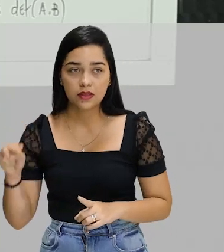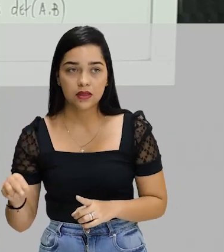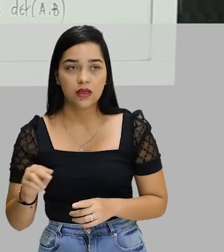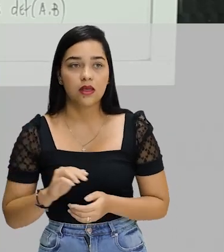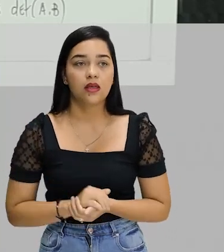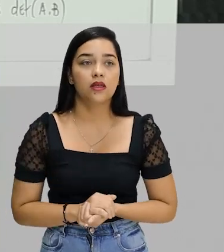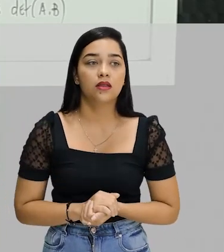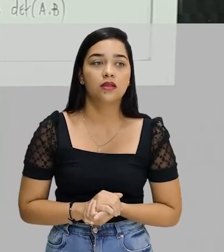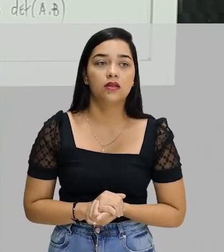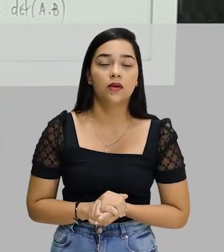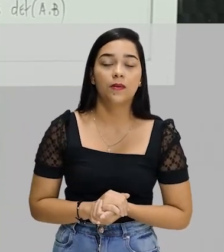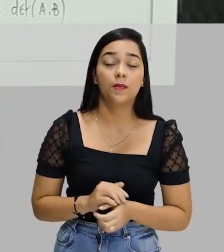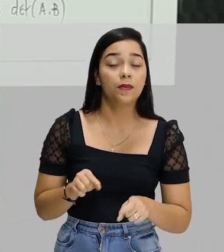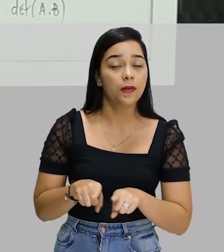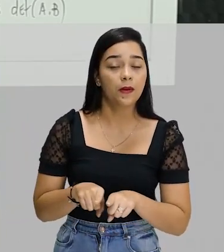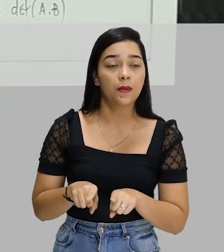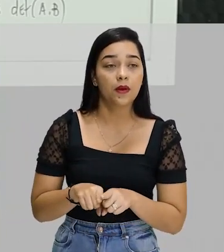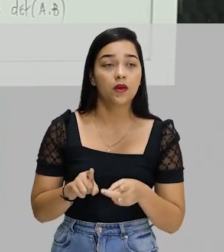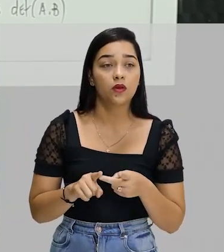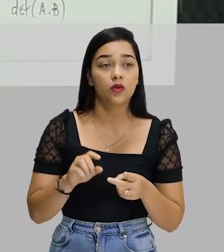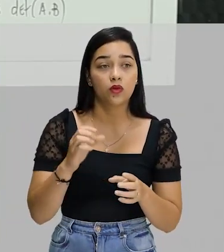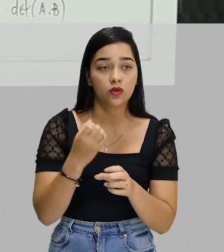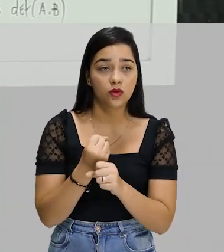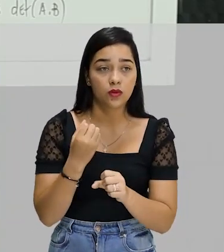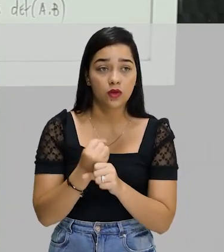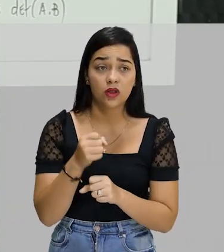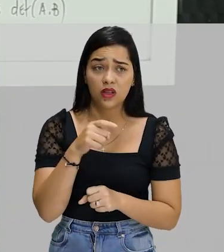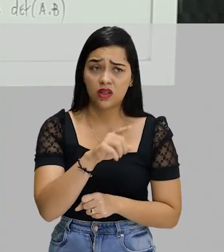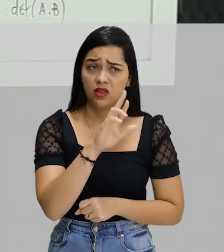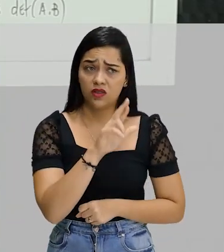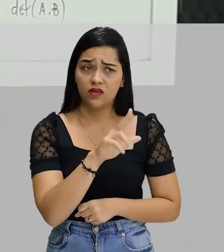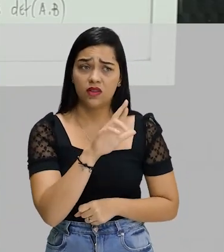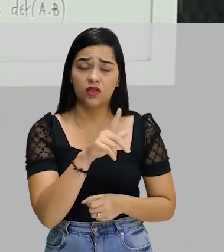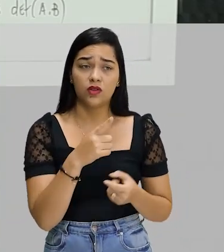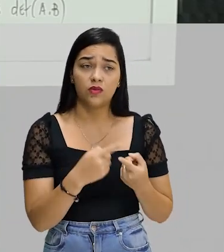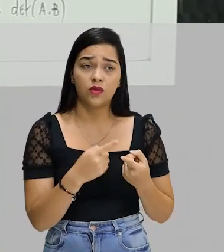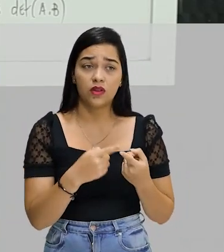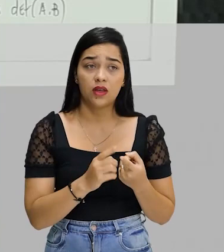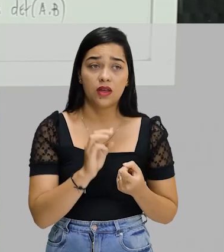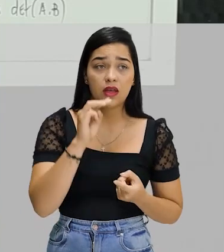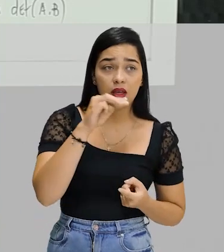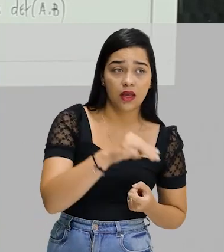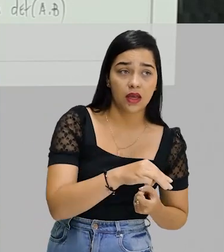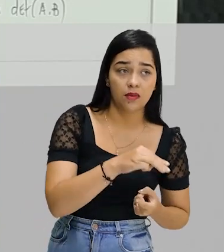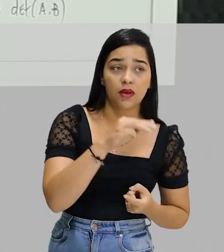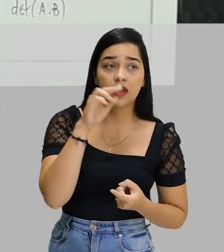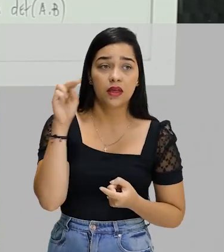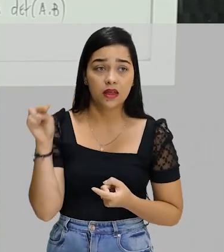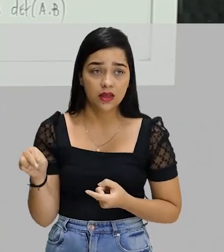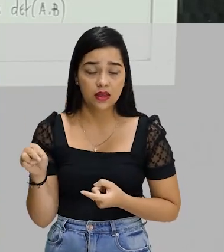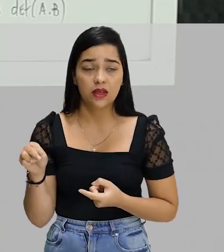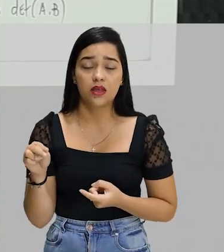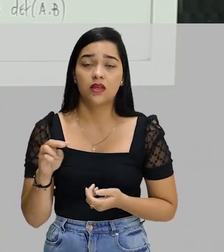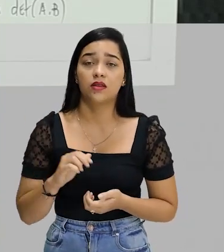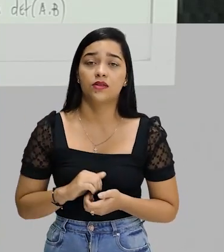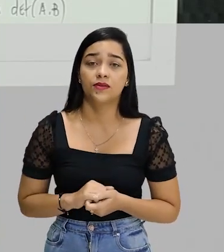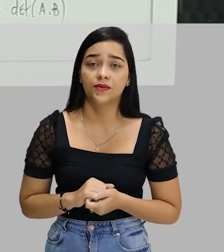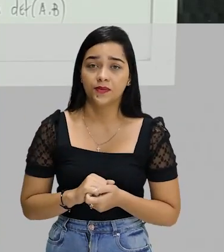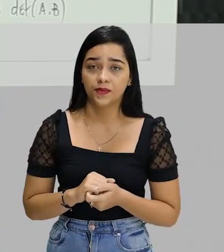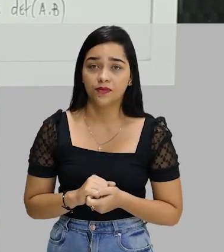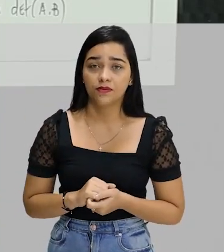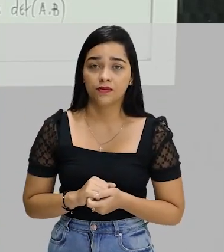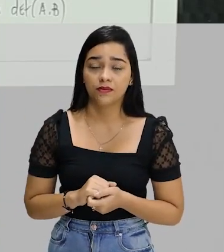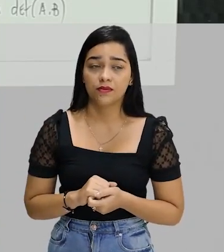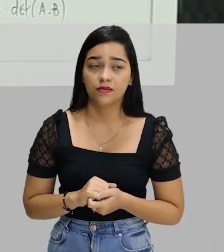e o determinante do somatório. Isso aqui é diferente, né? Porque aqui é o determinante da matriz M, aqui o determinante da matriz